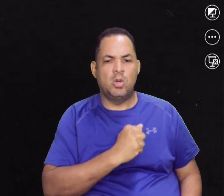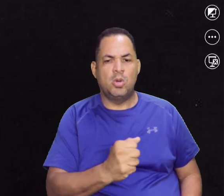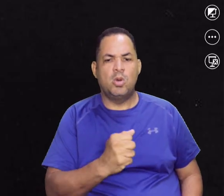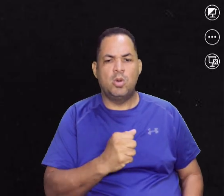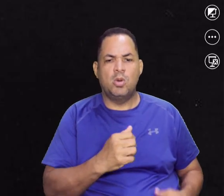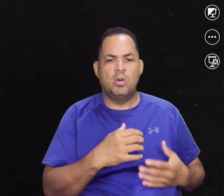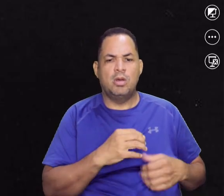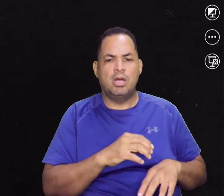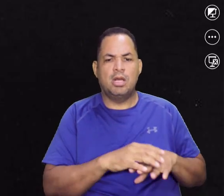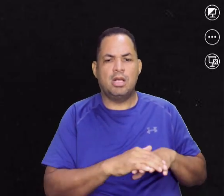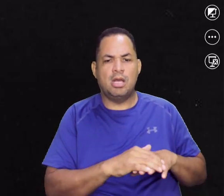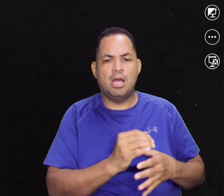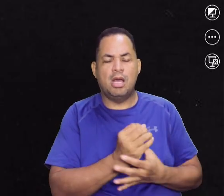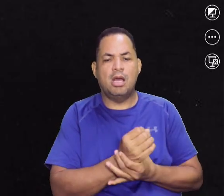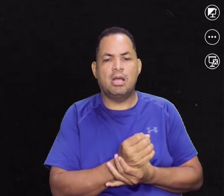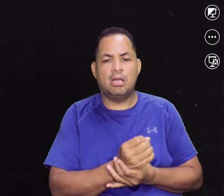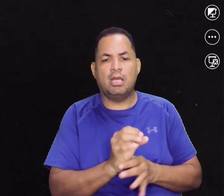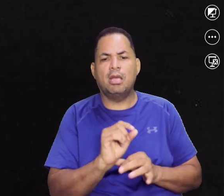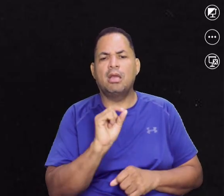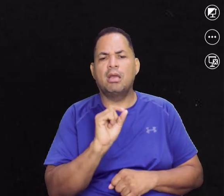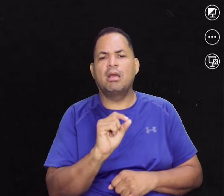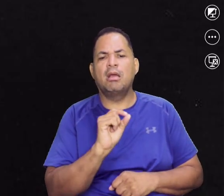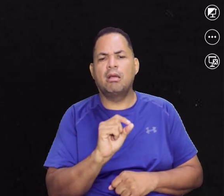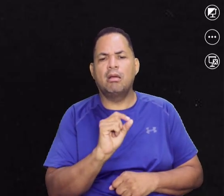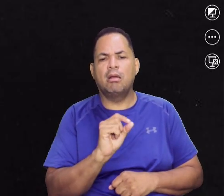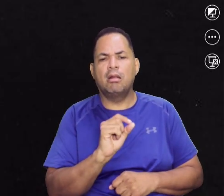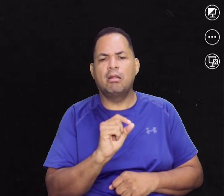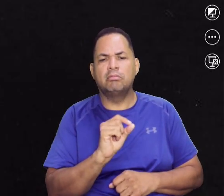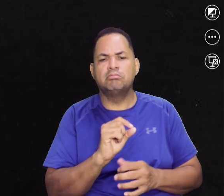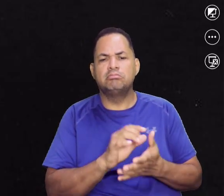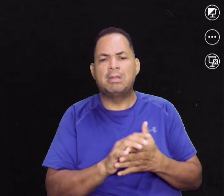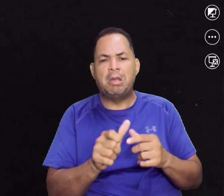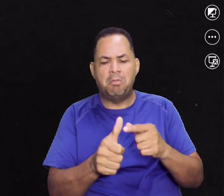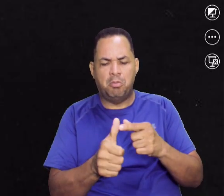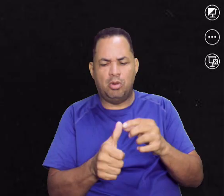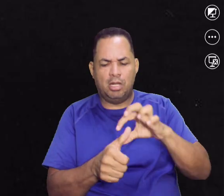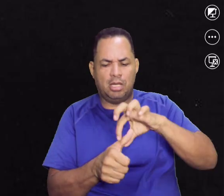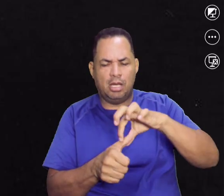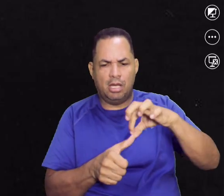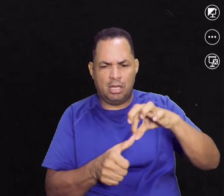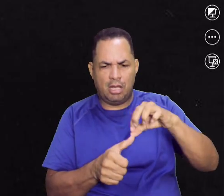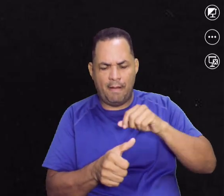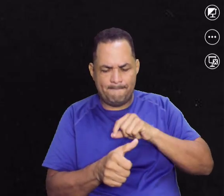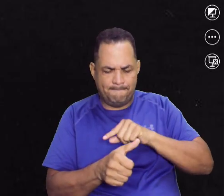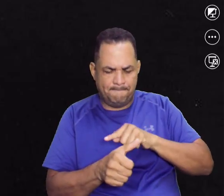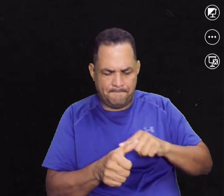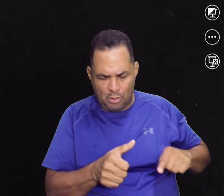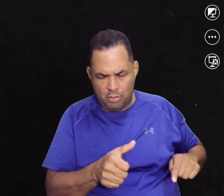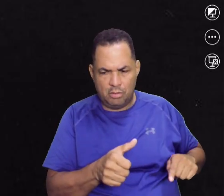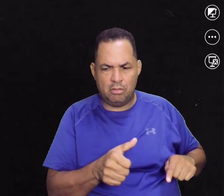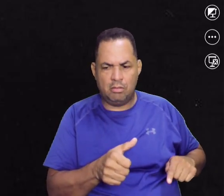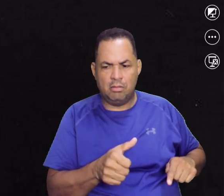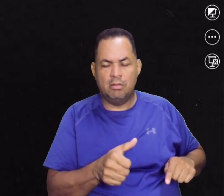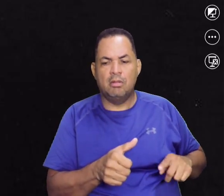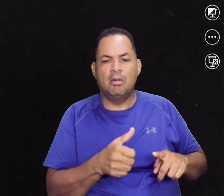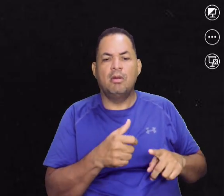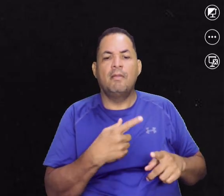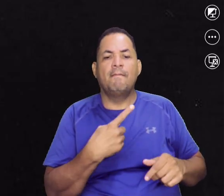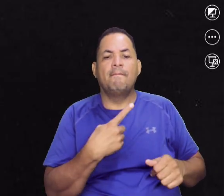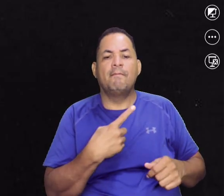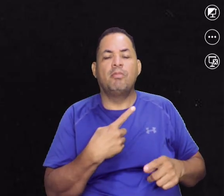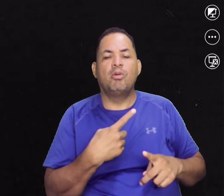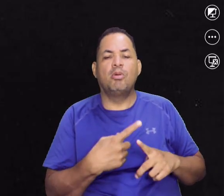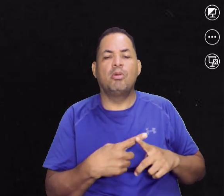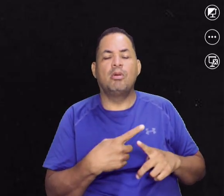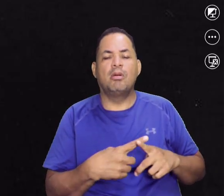o polegar. Isso mesmo, vão arrancar o polegar da pessoa. Nossa, professora, mas por quê? Porque o